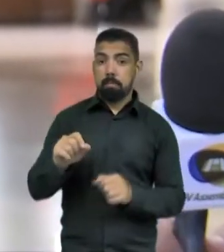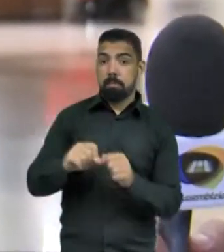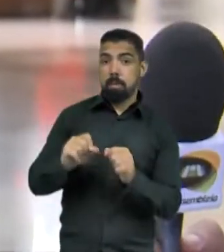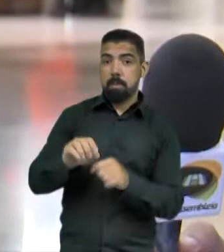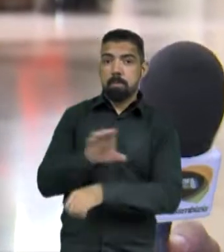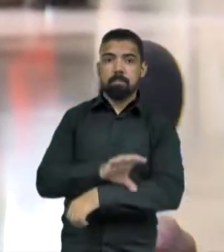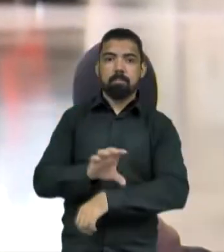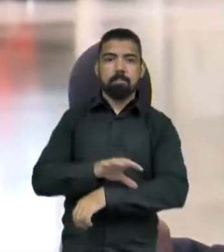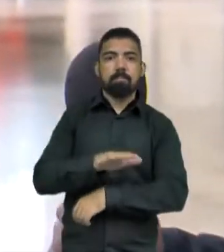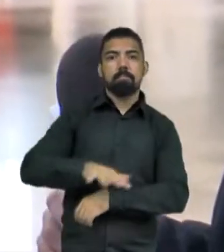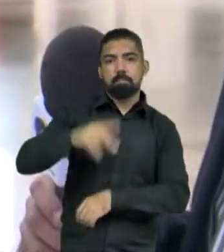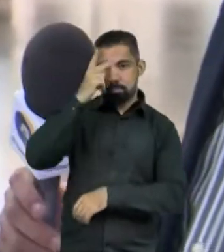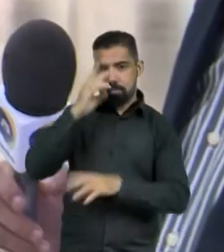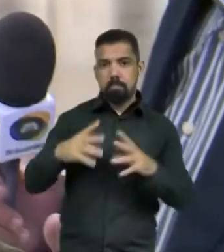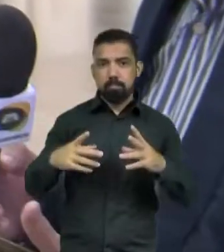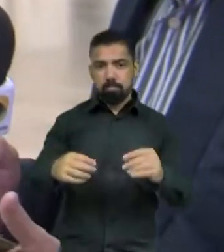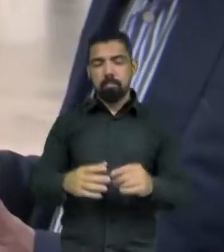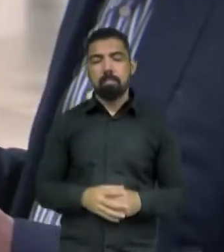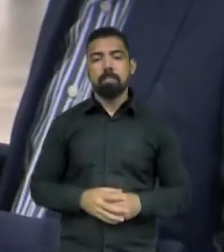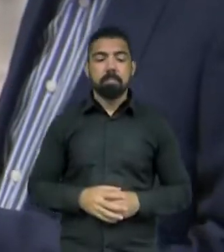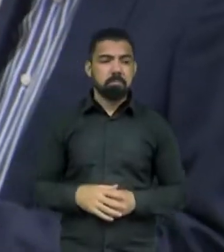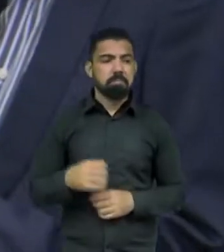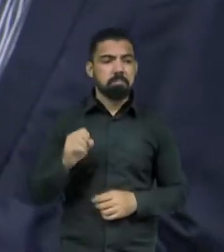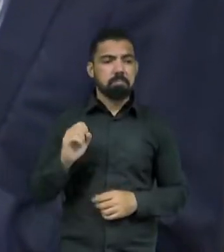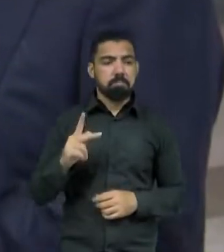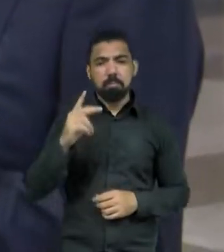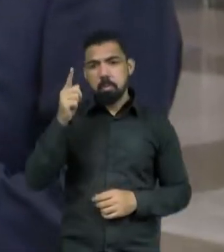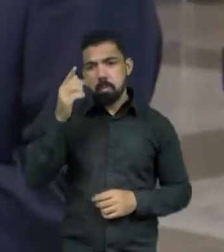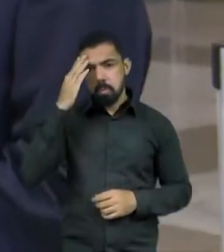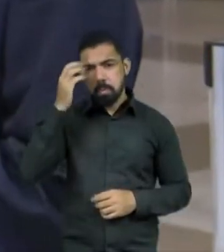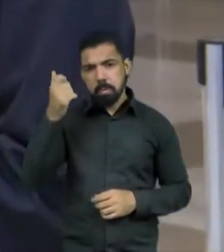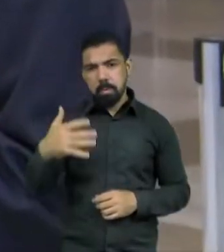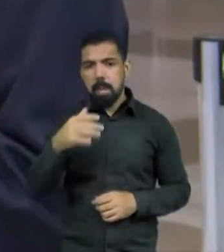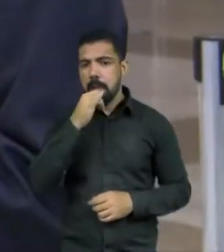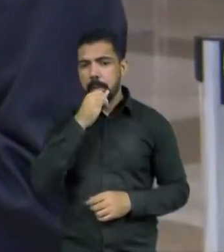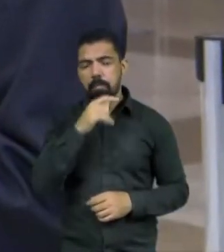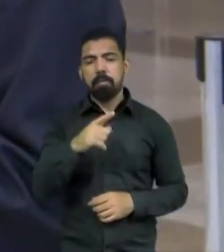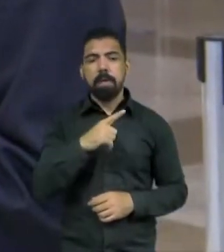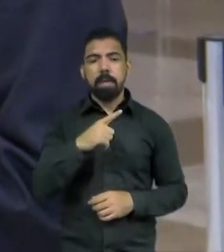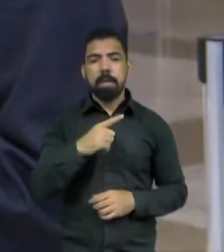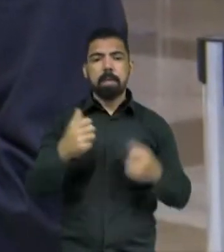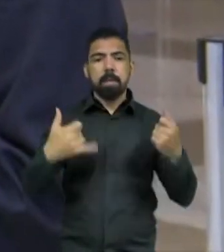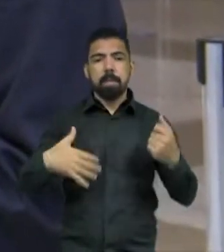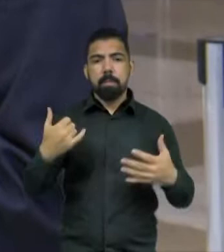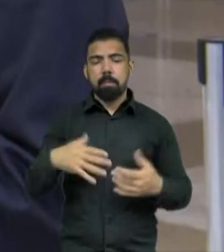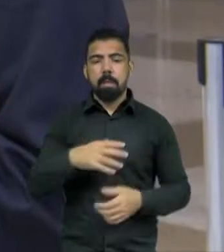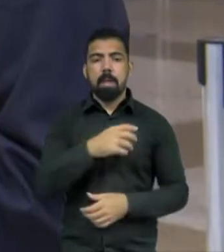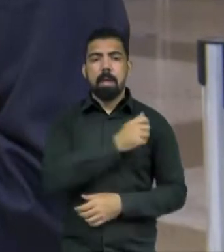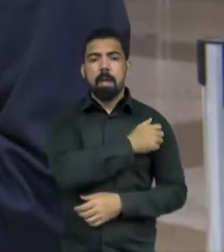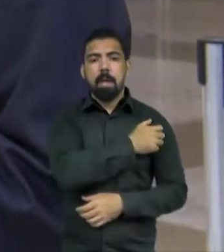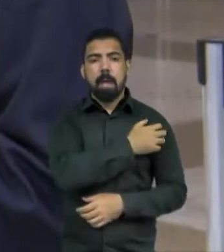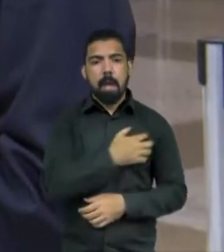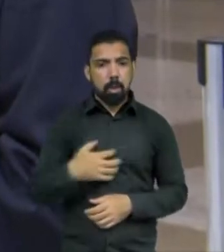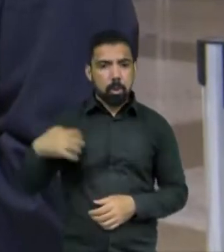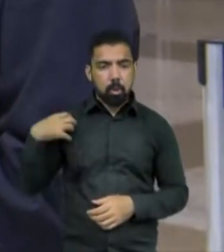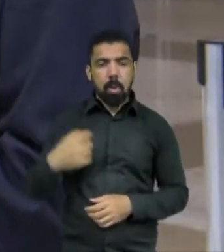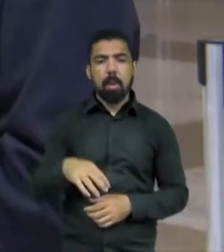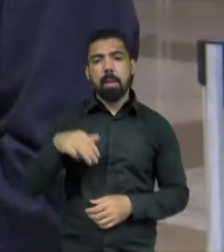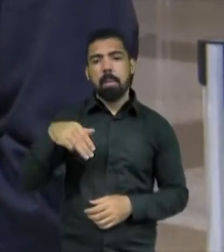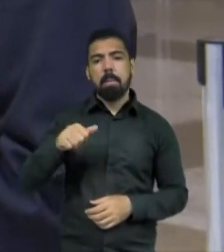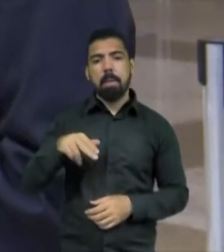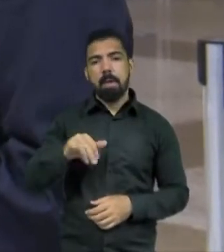que o senhor citou, nós vamos ter pensadores como Aristóteles, Maquiavel, Thomas Hobbes. Então, são